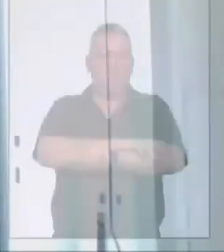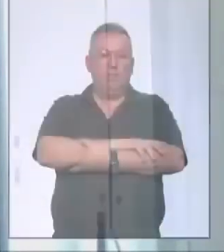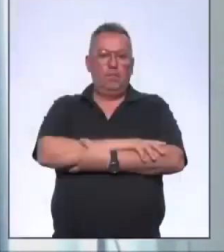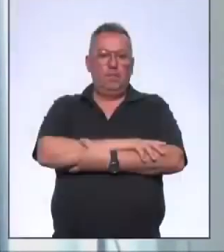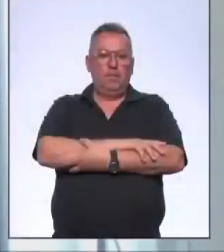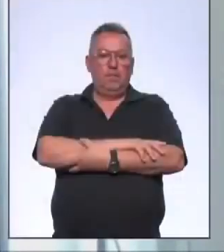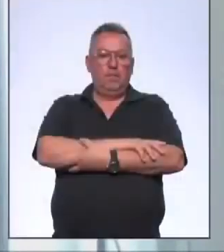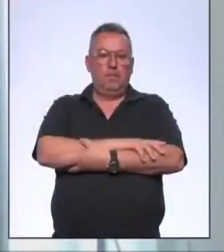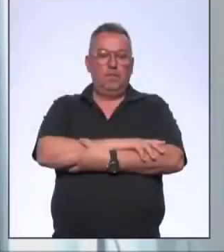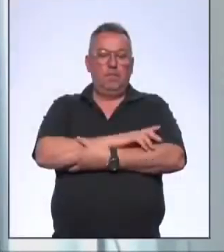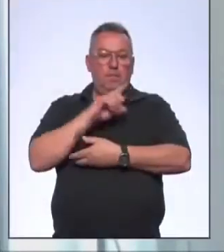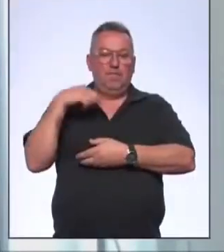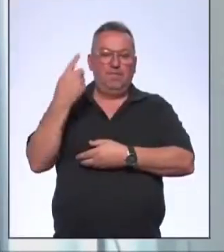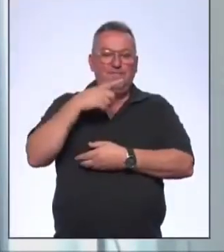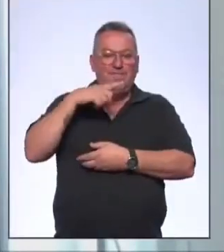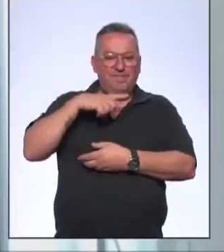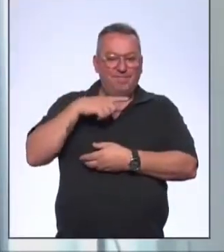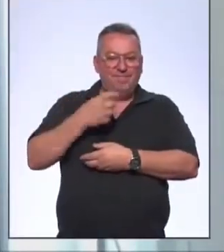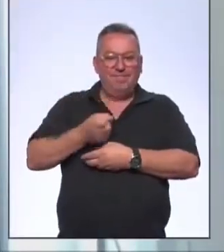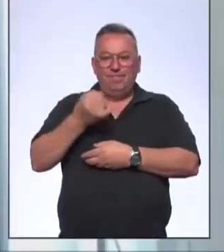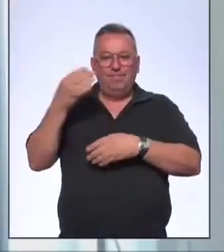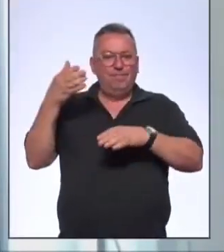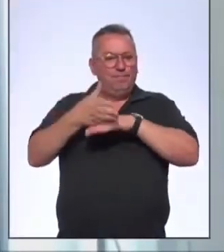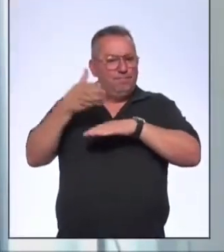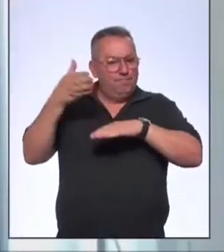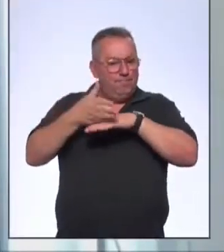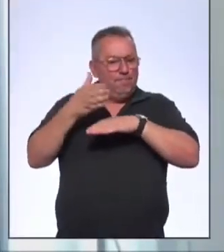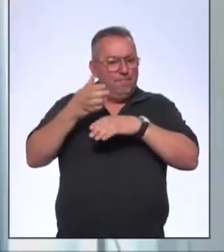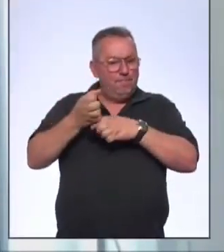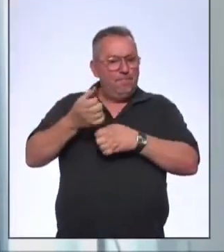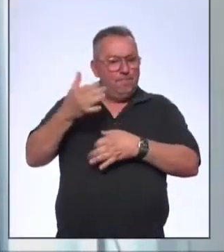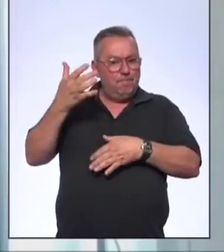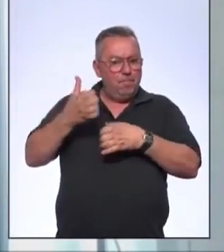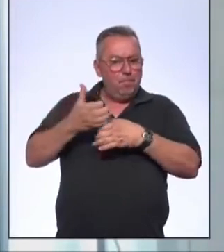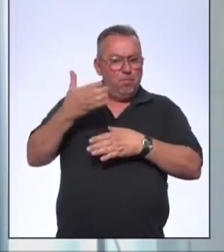Olha, nós tivemos aqui várias participações